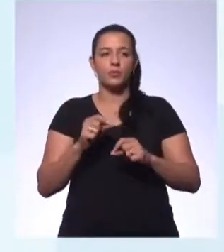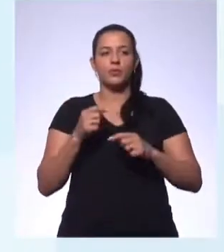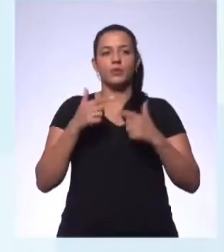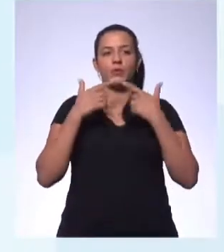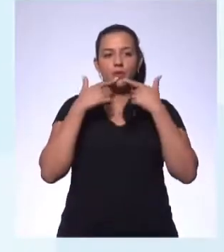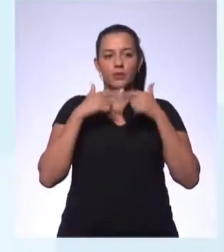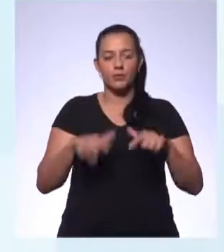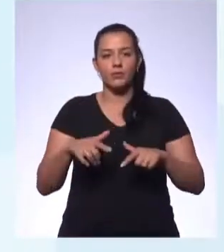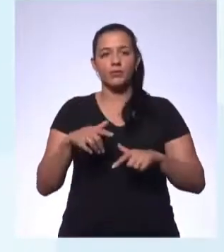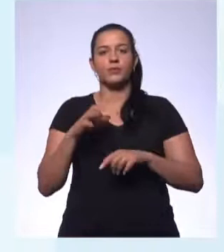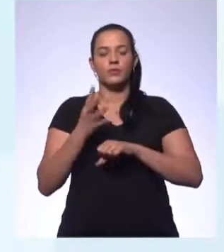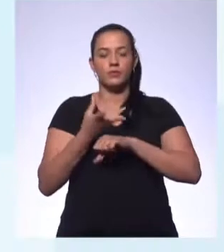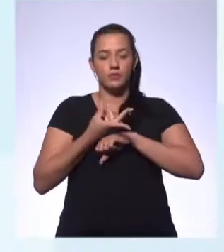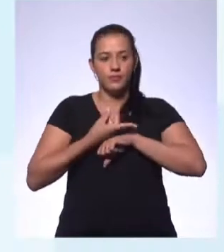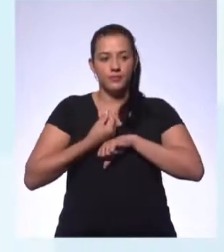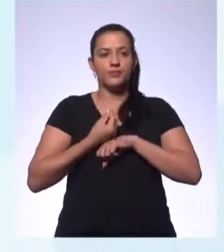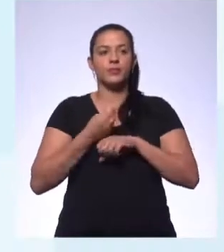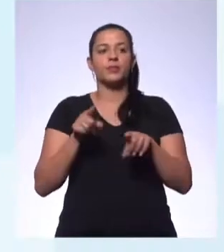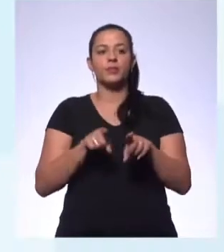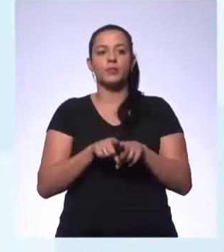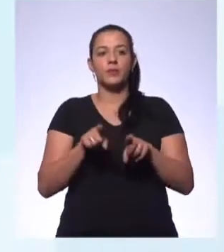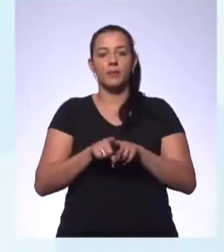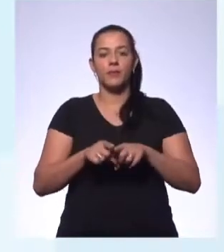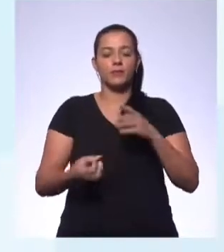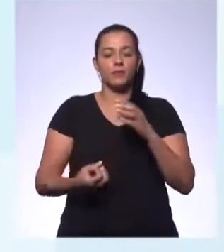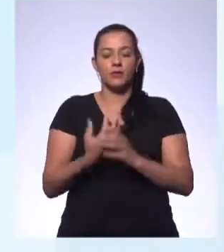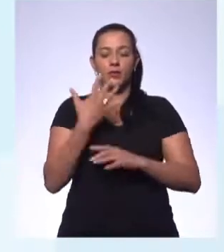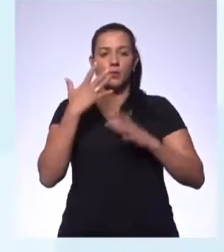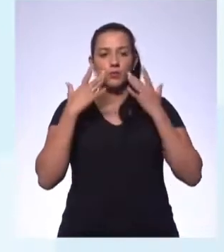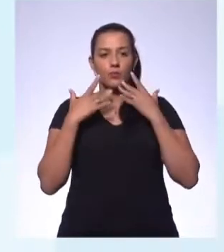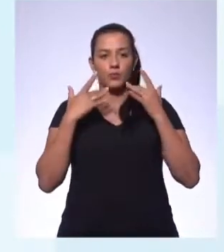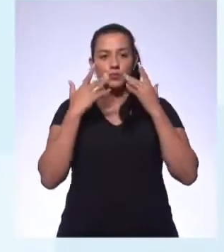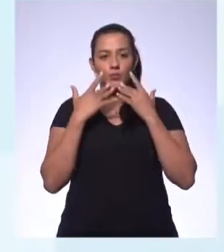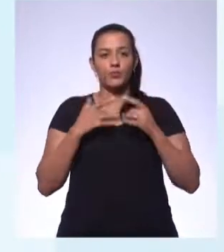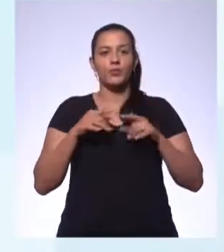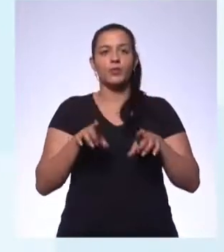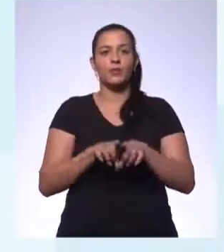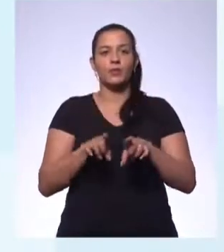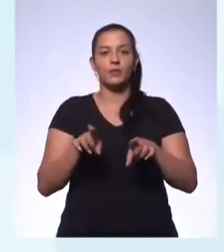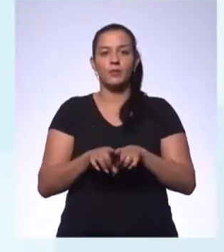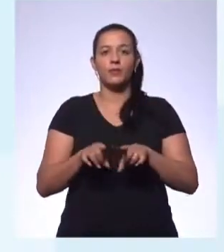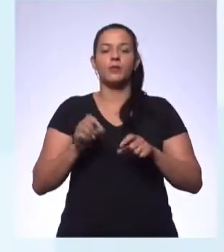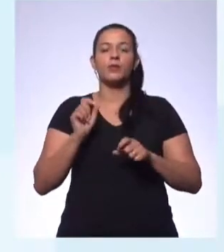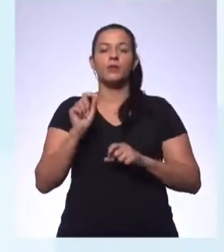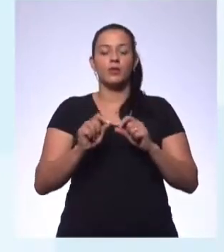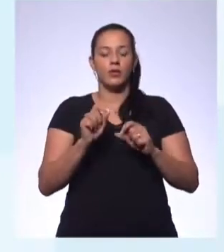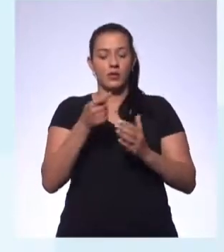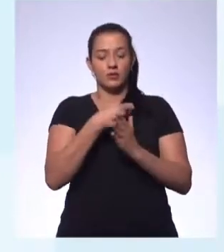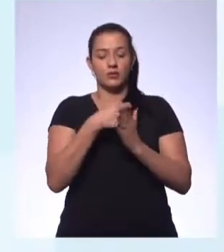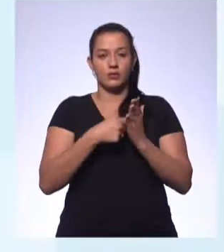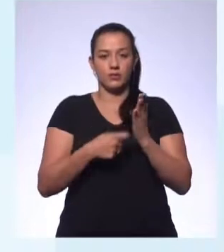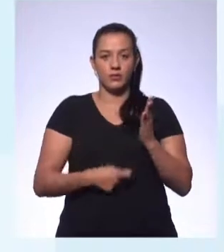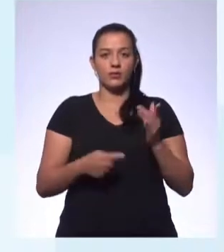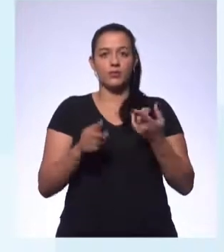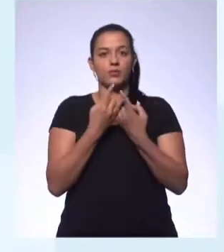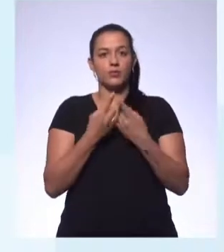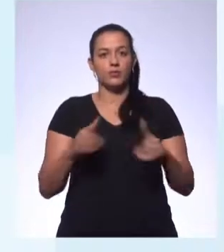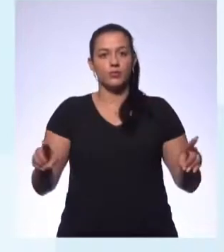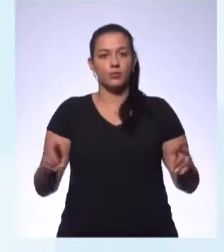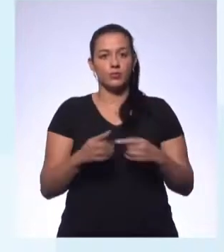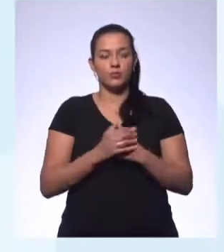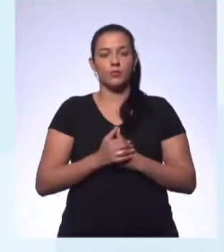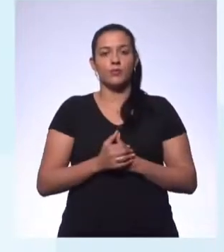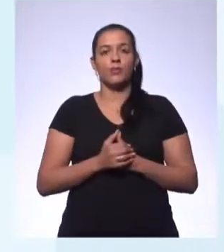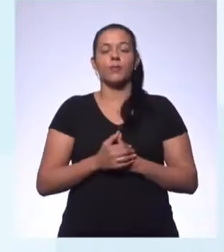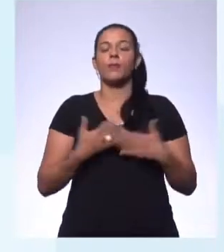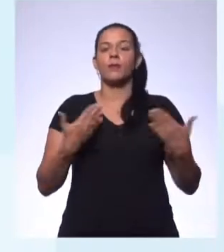linguagens artísticas, a sua integração na produção de um musical e o processo de criação e escrita de um musical. Então, gente, escrever um